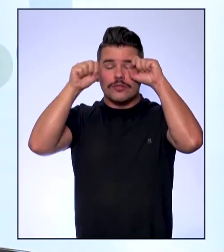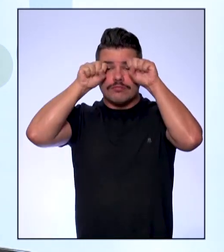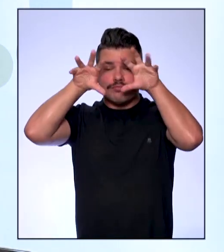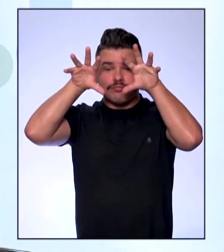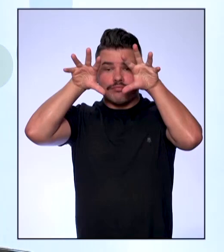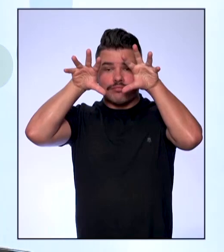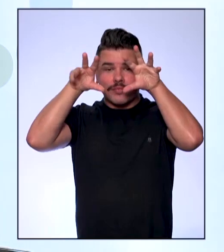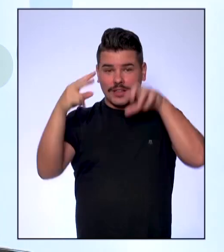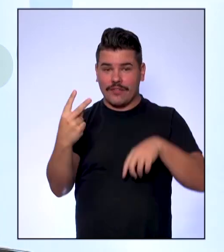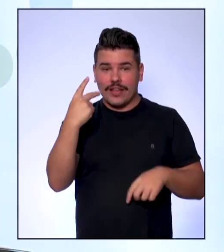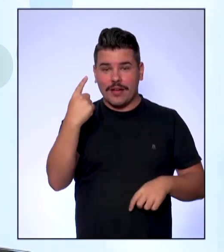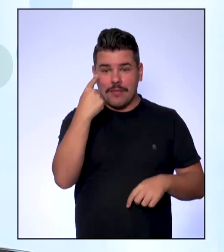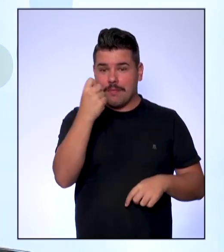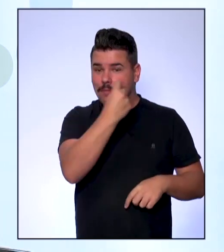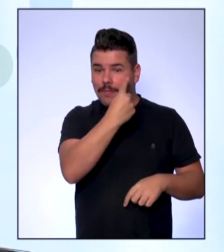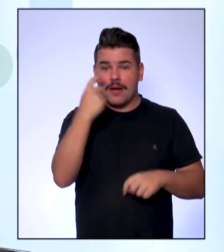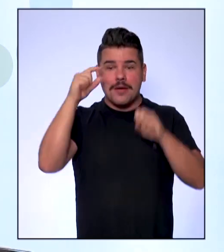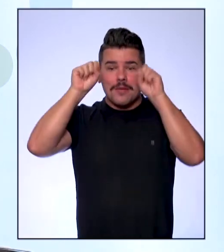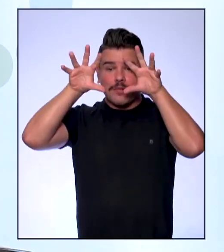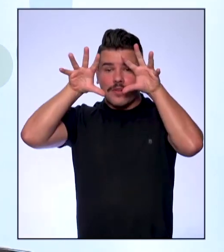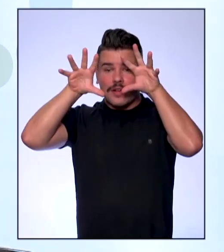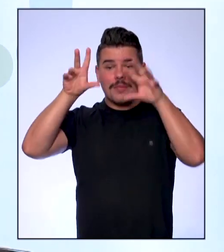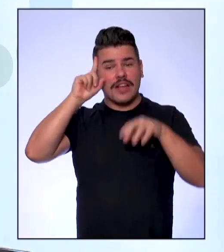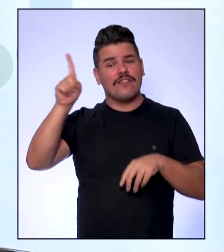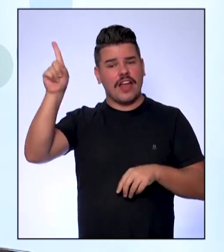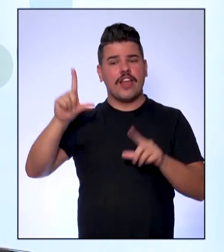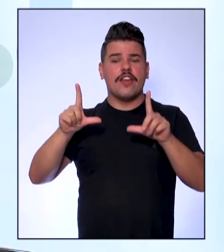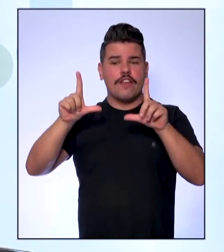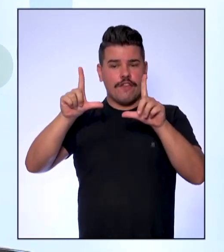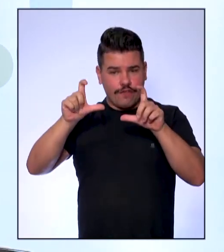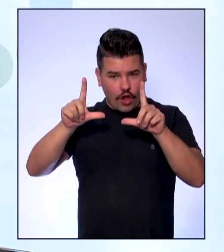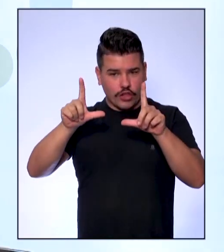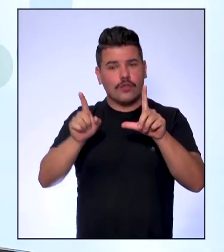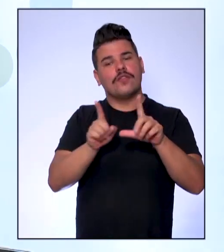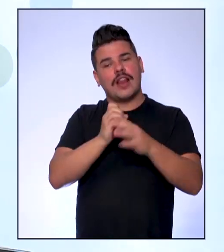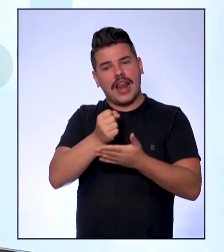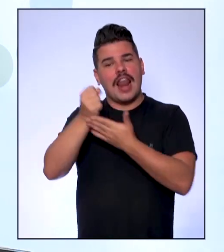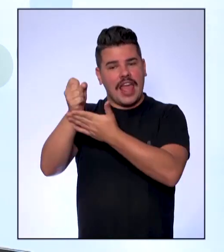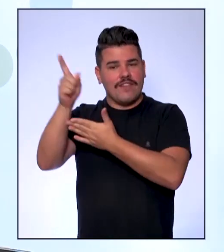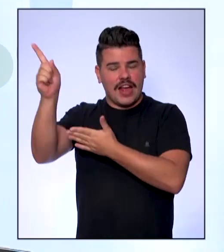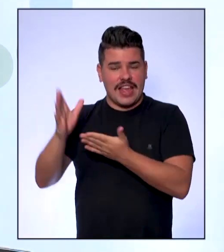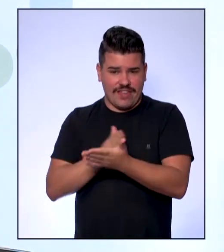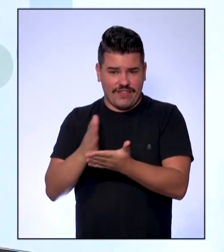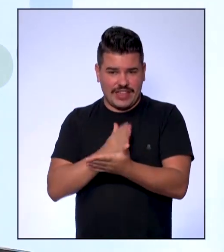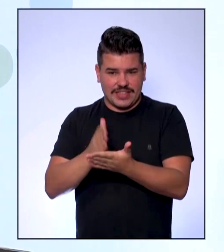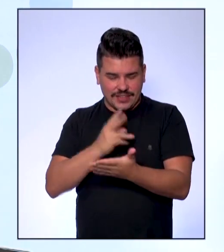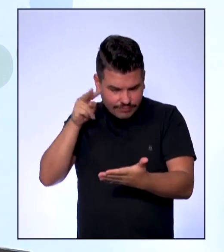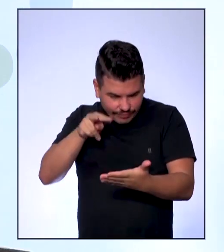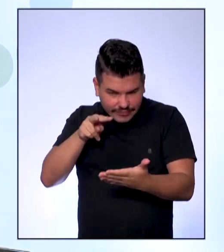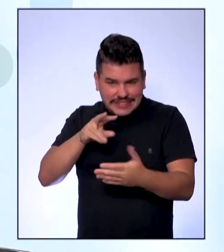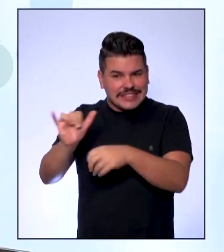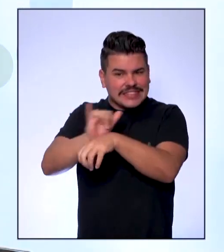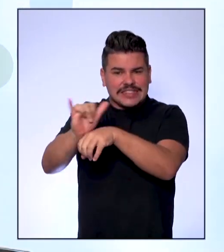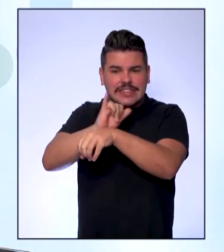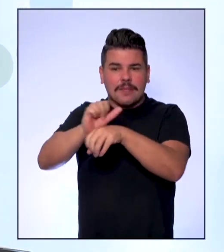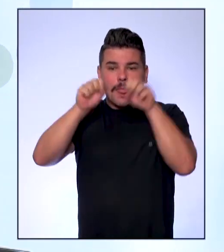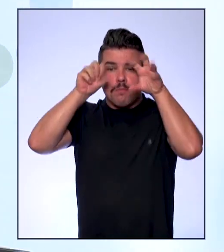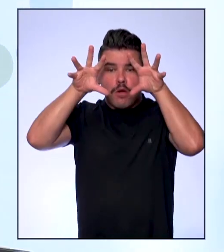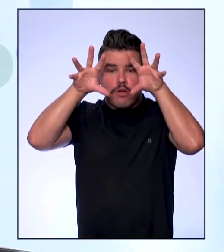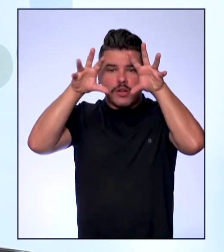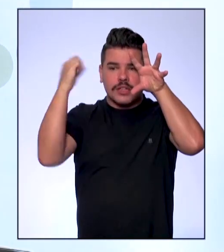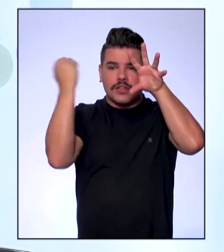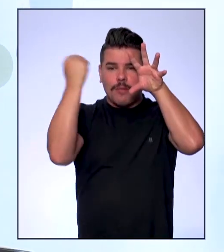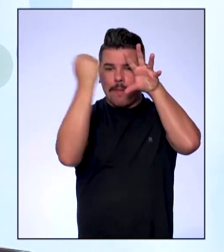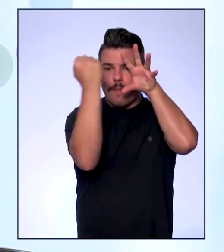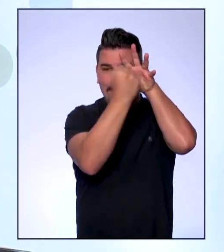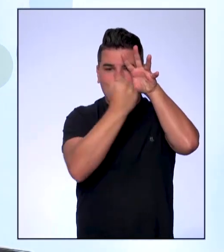Se isso fosse uma imagem que fosse para uma revista ou que fosse uma foto, provavelmente eles teriam que editar para tirar esse reflexo dos meus